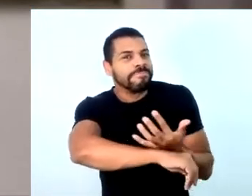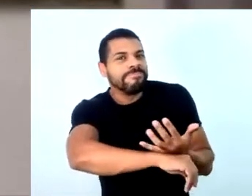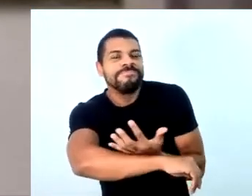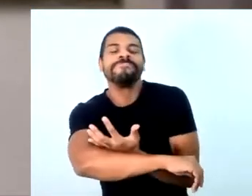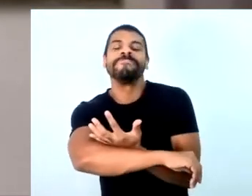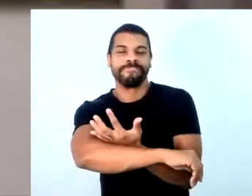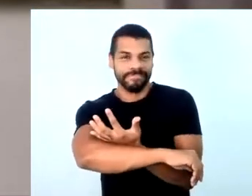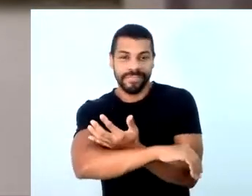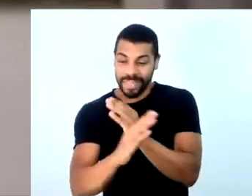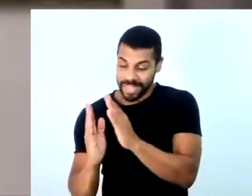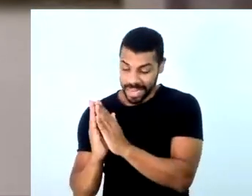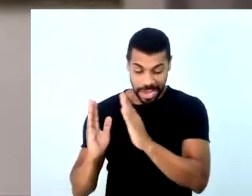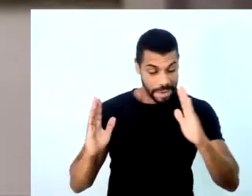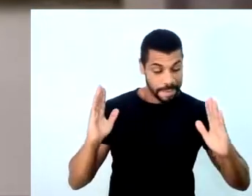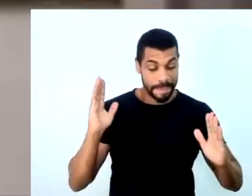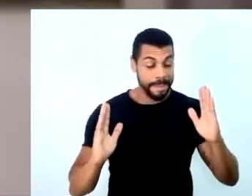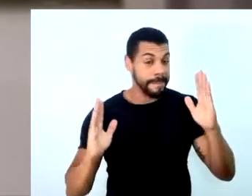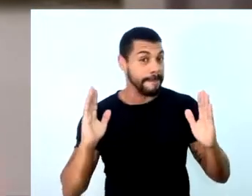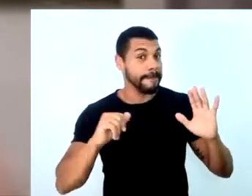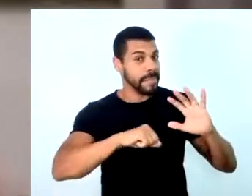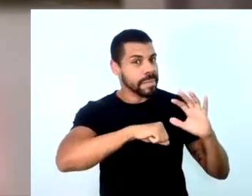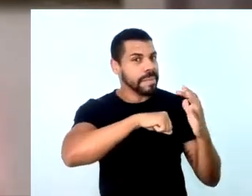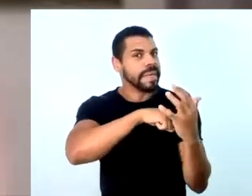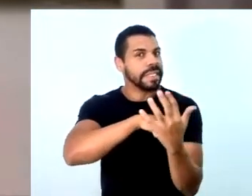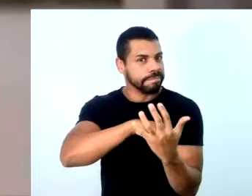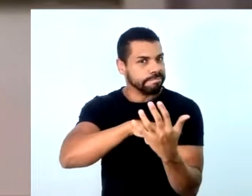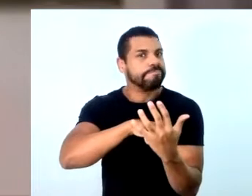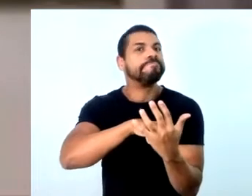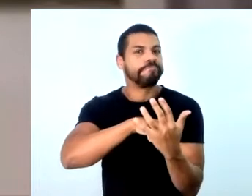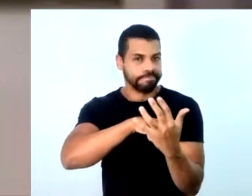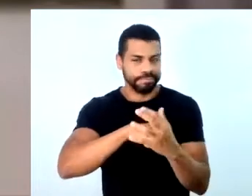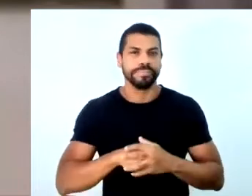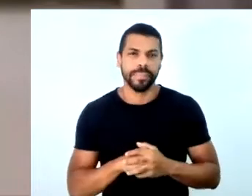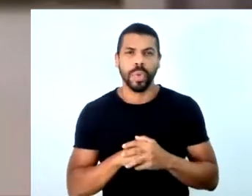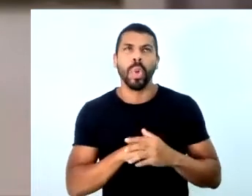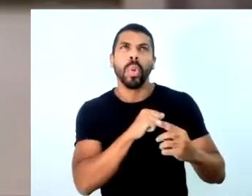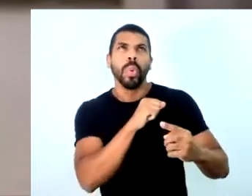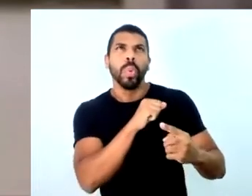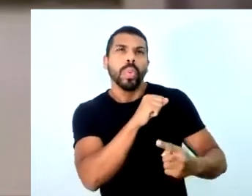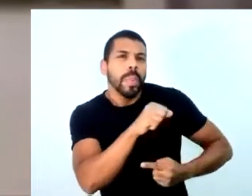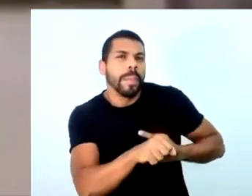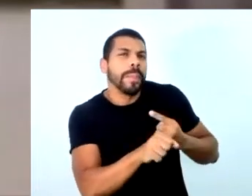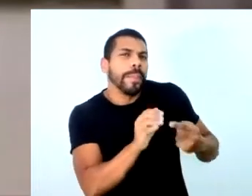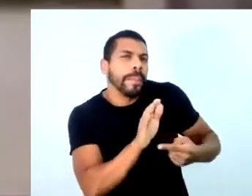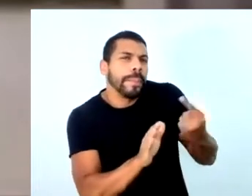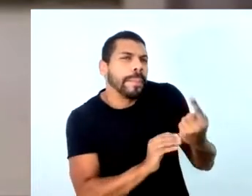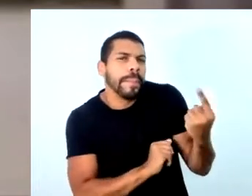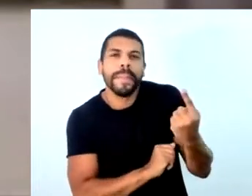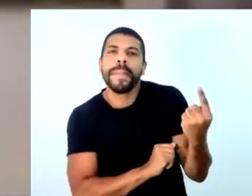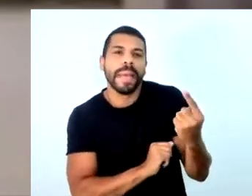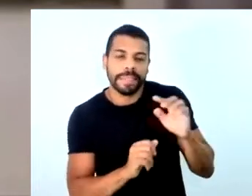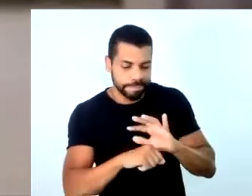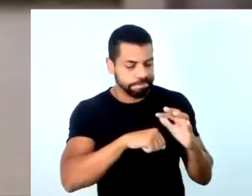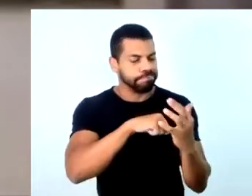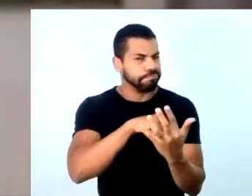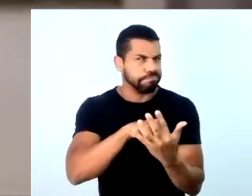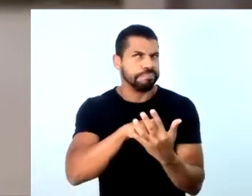muito, que foi montada nesse período da pandemia, né, no primeiro ano da